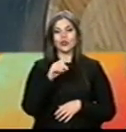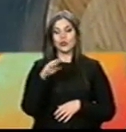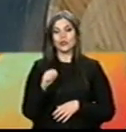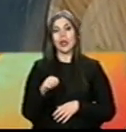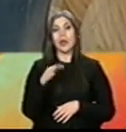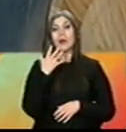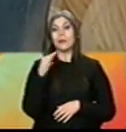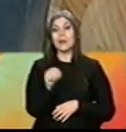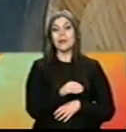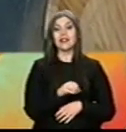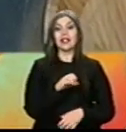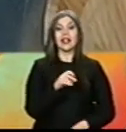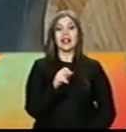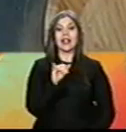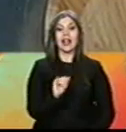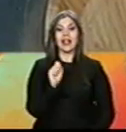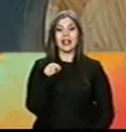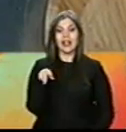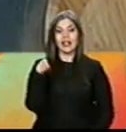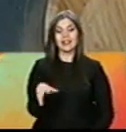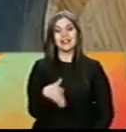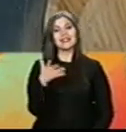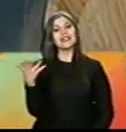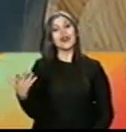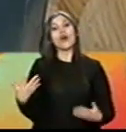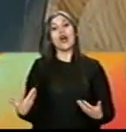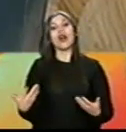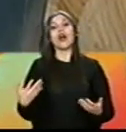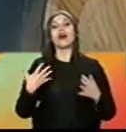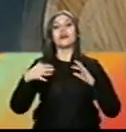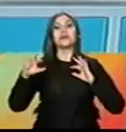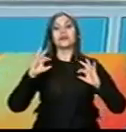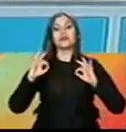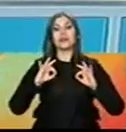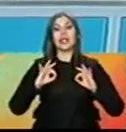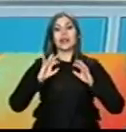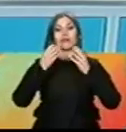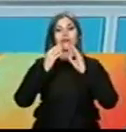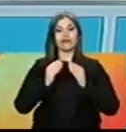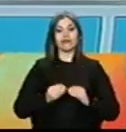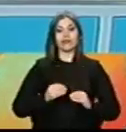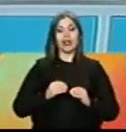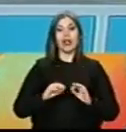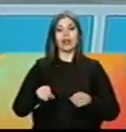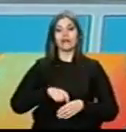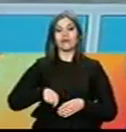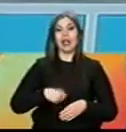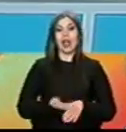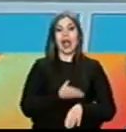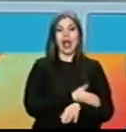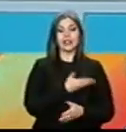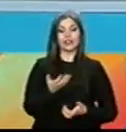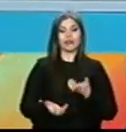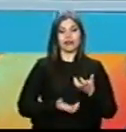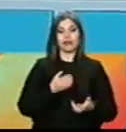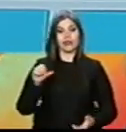chefes para cozinhar. E então... Vamos trabalhar a quinoa. Exatamente, já estava previamente cozida, portanto foi demolhada e